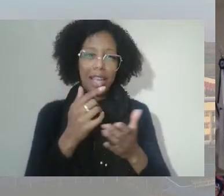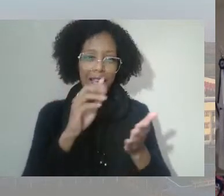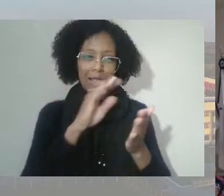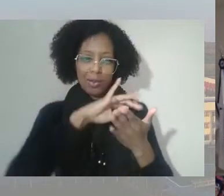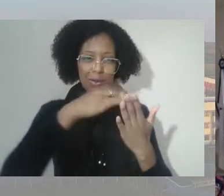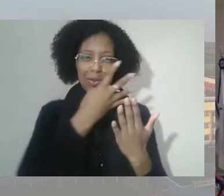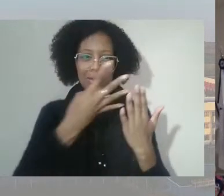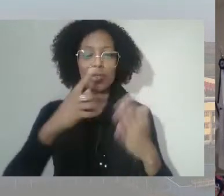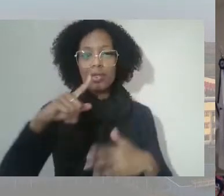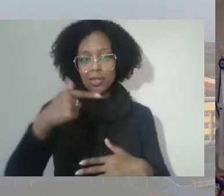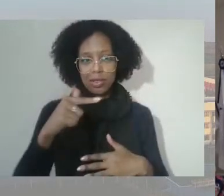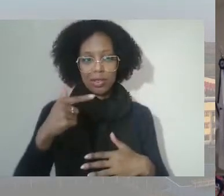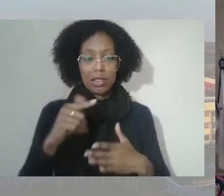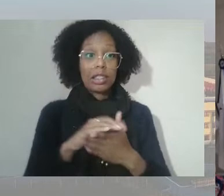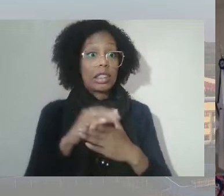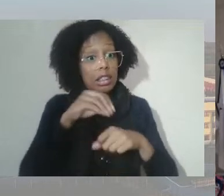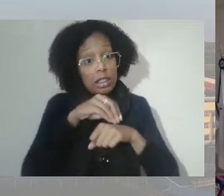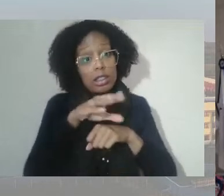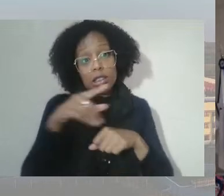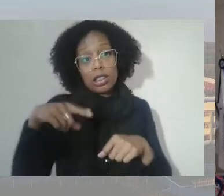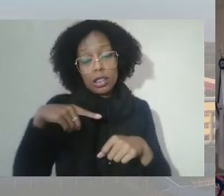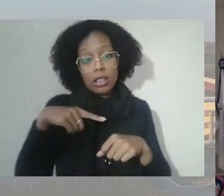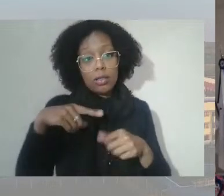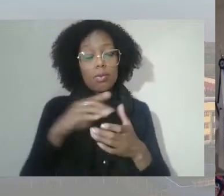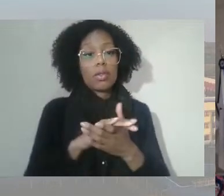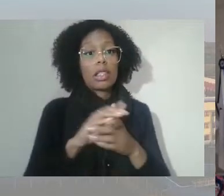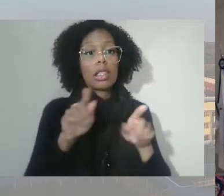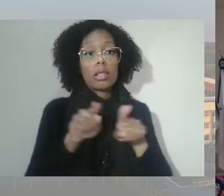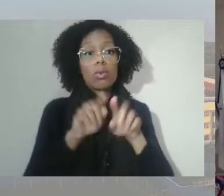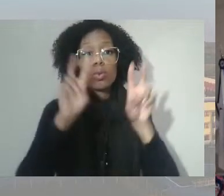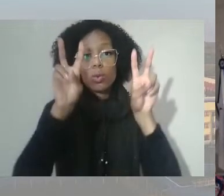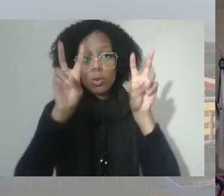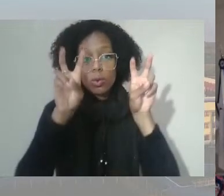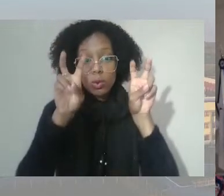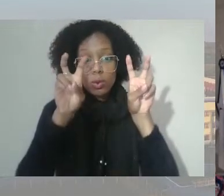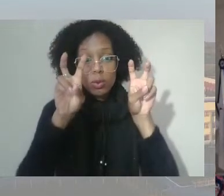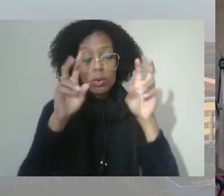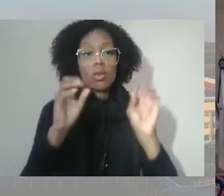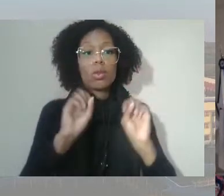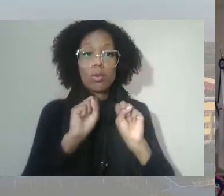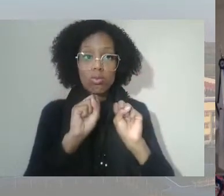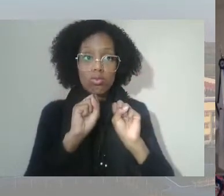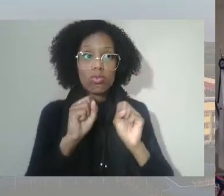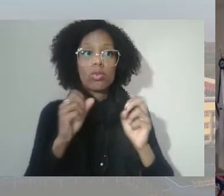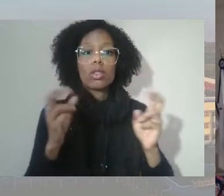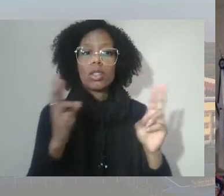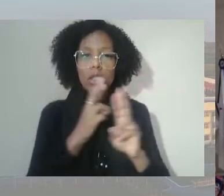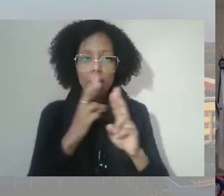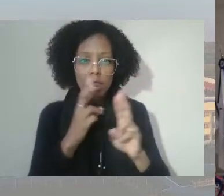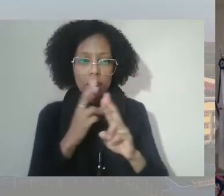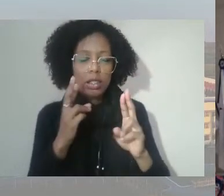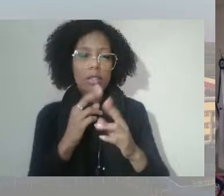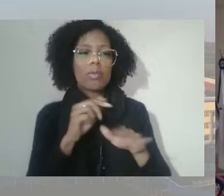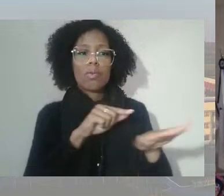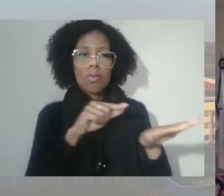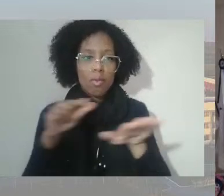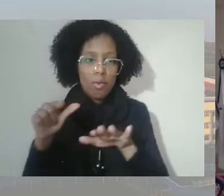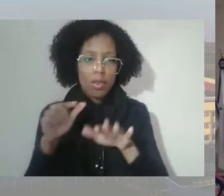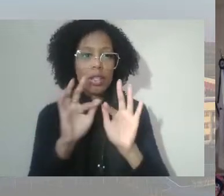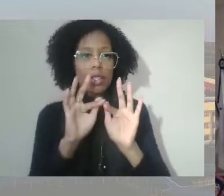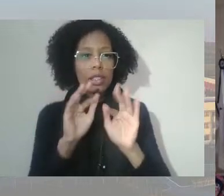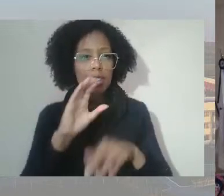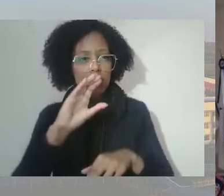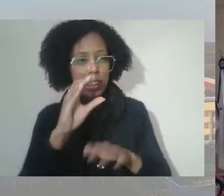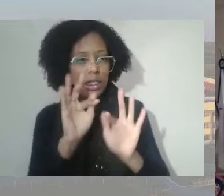tá, que ele se realize lá. O tema é um tema que é definido, correlacionado com a Semana Nacional de Ciência e Tecnologia,